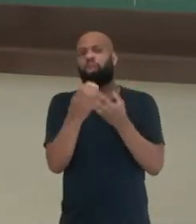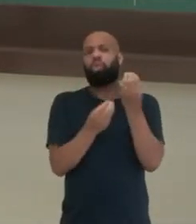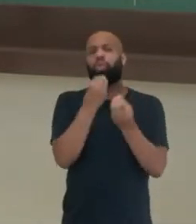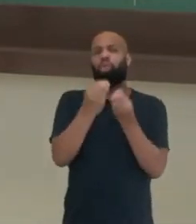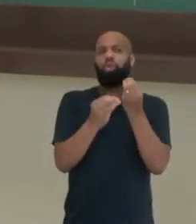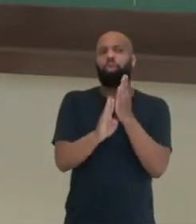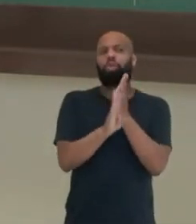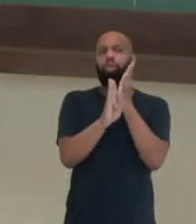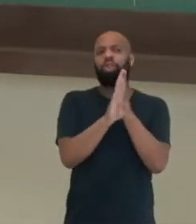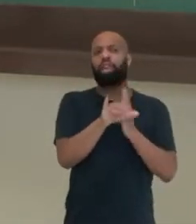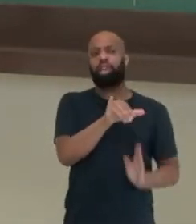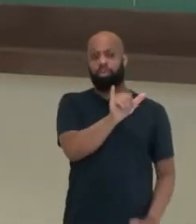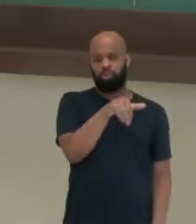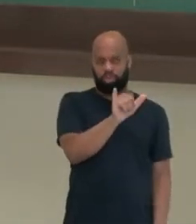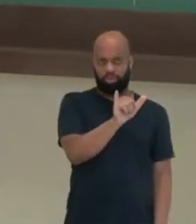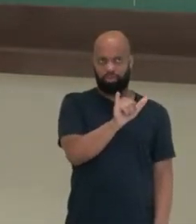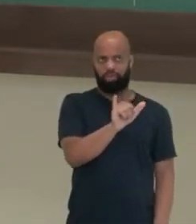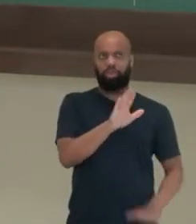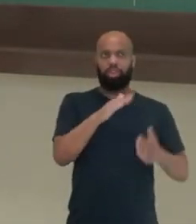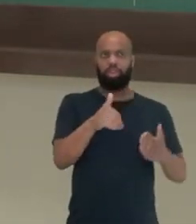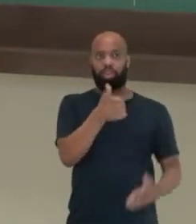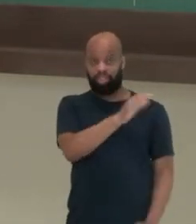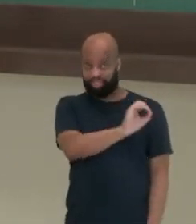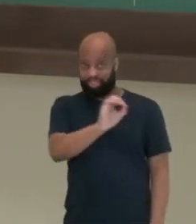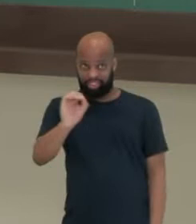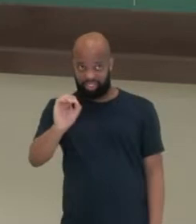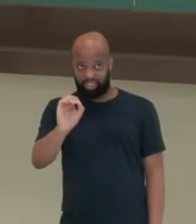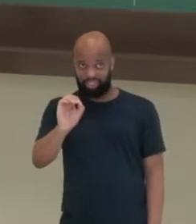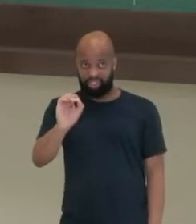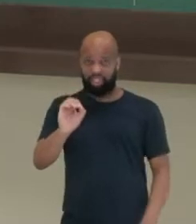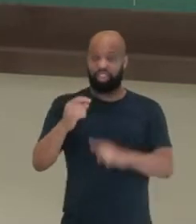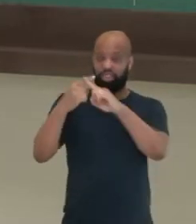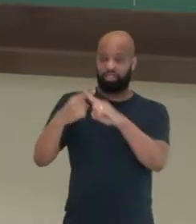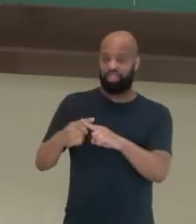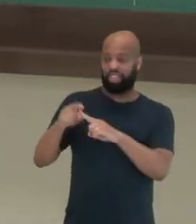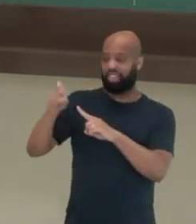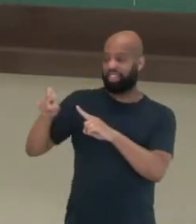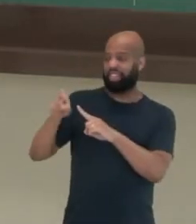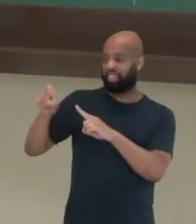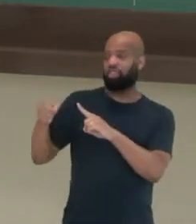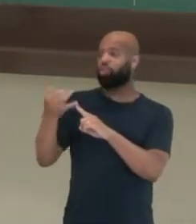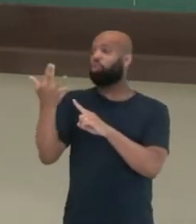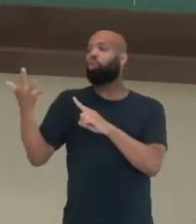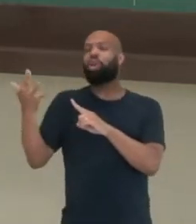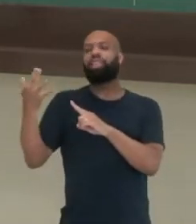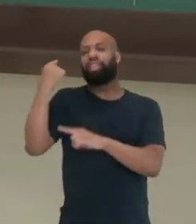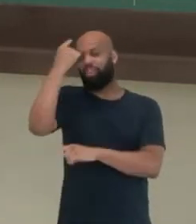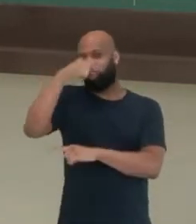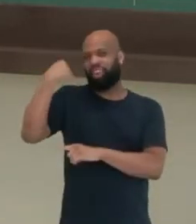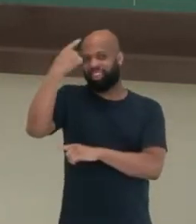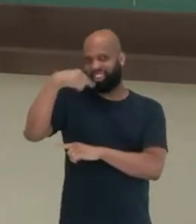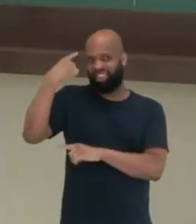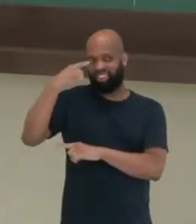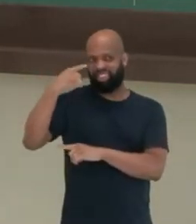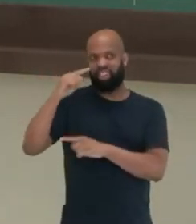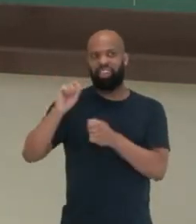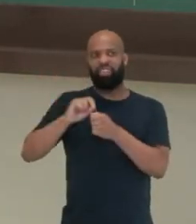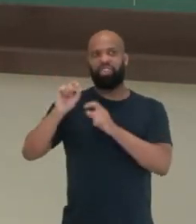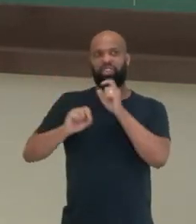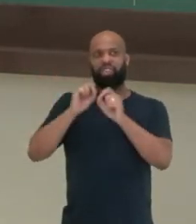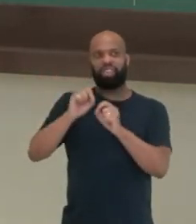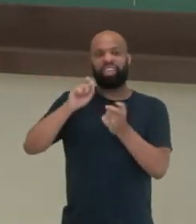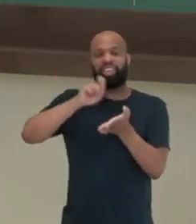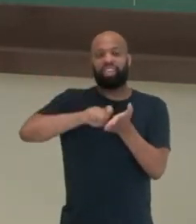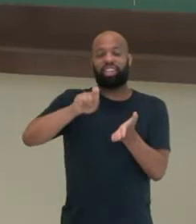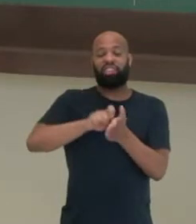y, gente? Eu pego 100 e multiplico pelas horas, ok? Então, o que eu fiz aqui?